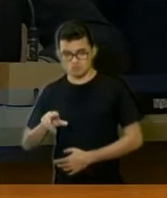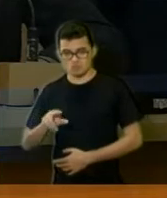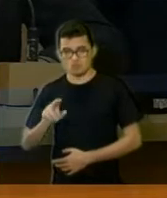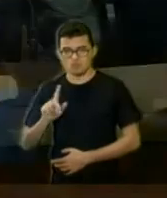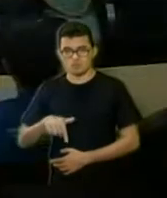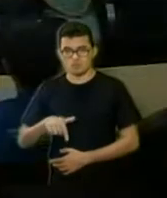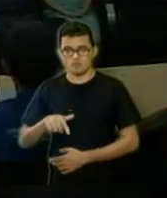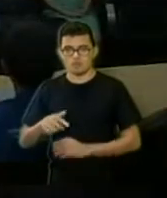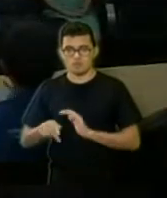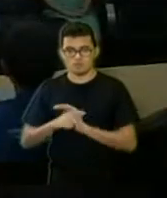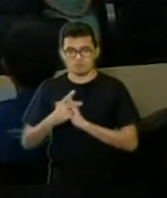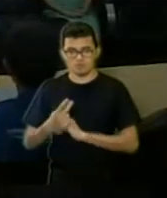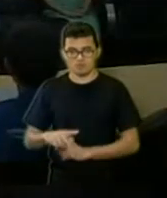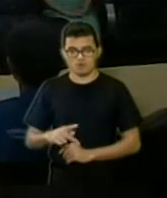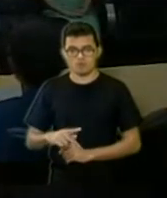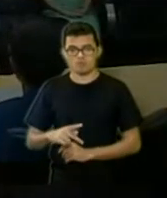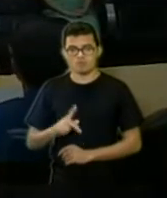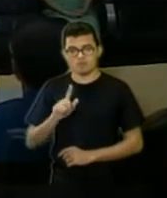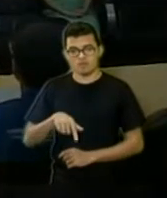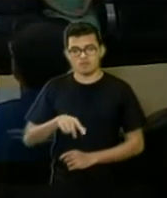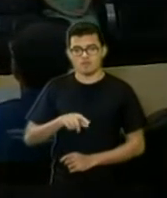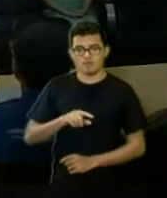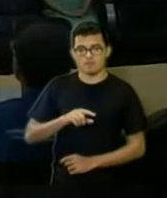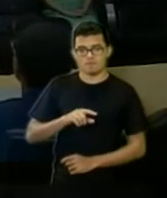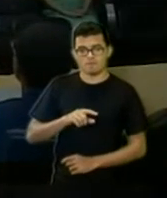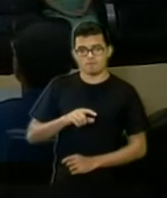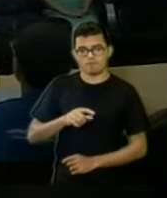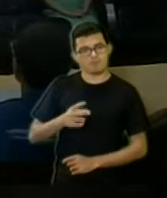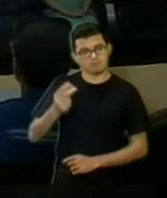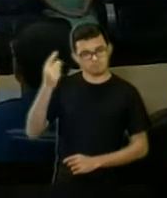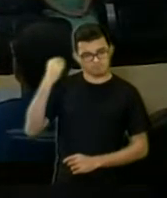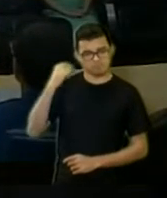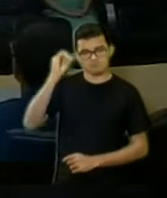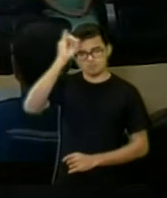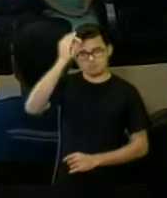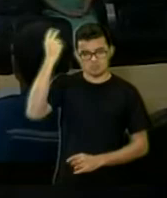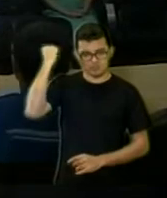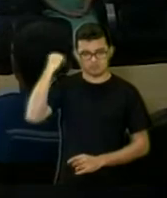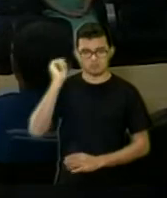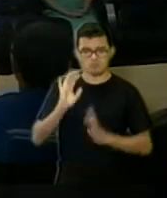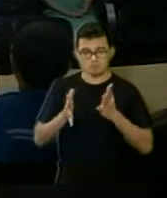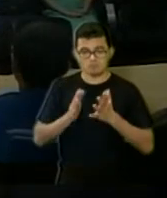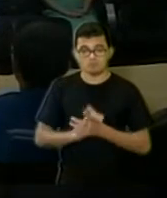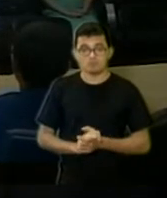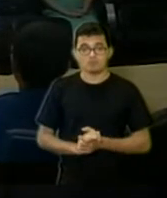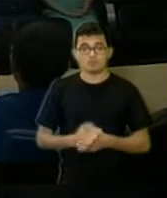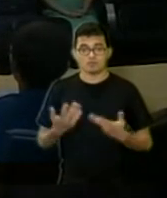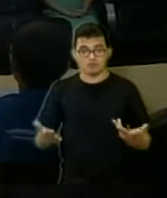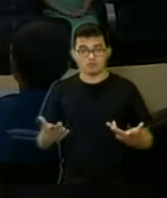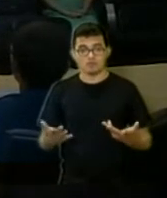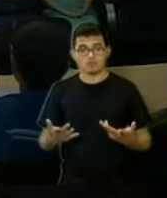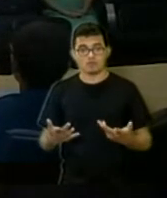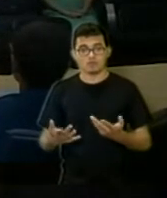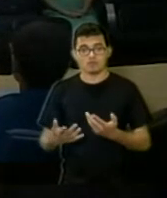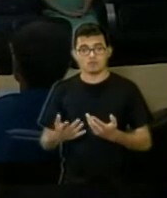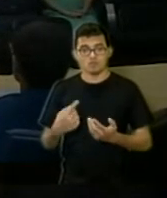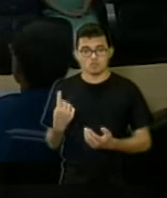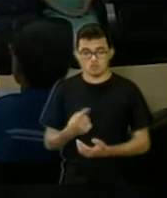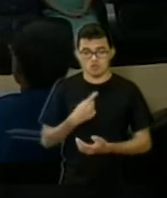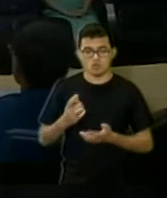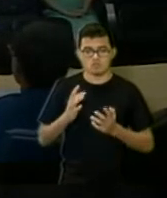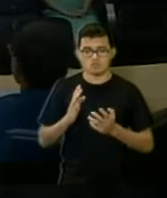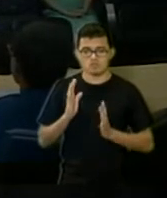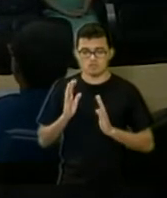tão velha assim, né, Denilson? Que somos jovens ainda, né? Mas a gente, como falamos já, né, a gente usufruiu